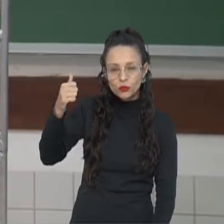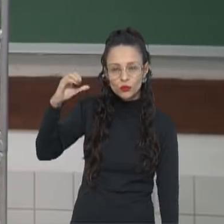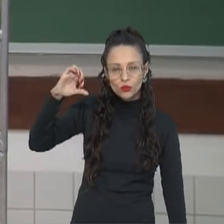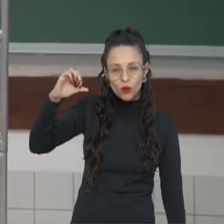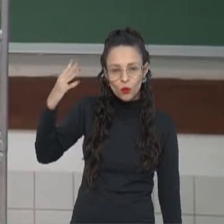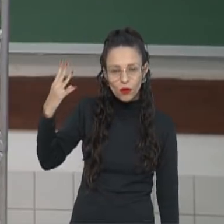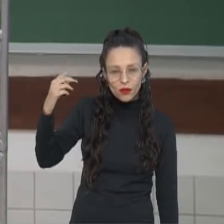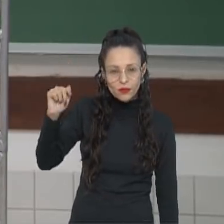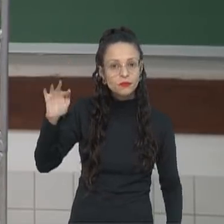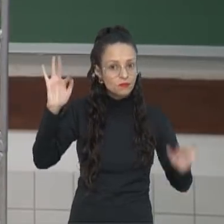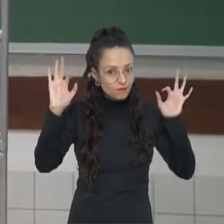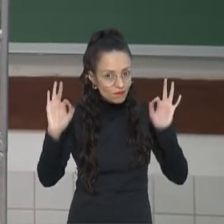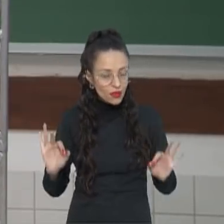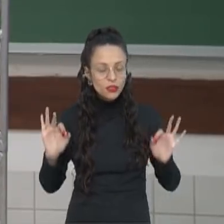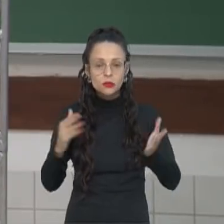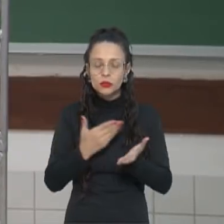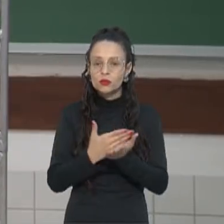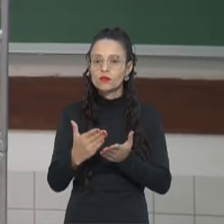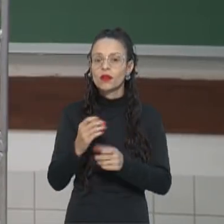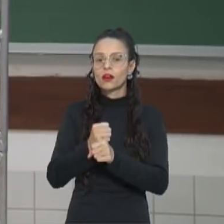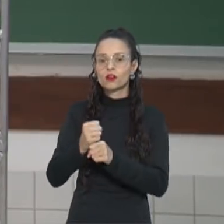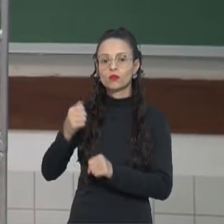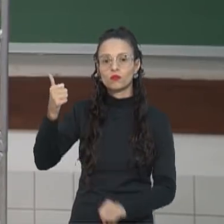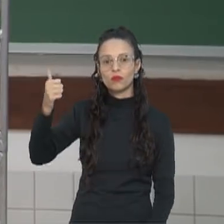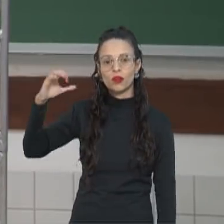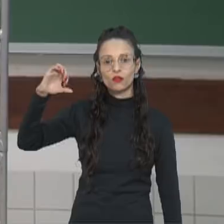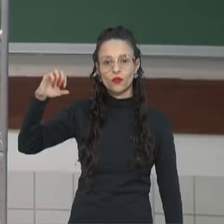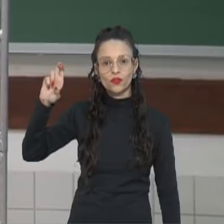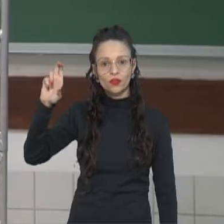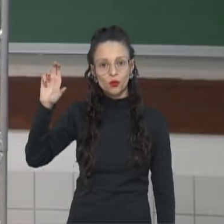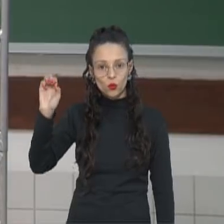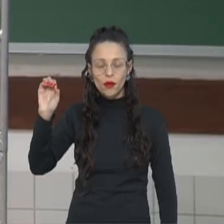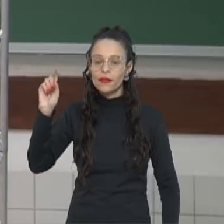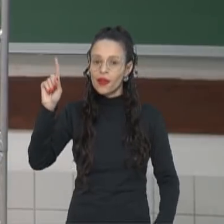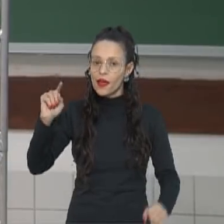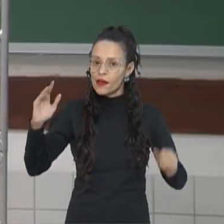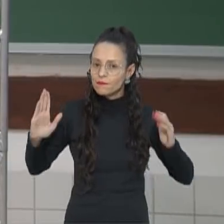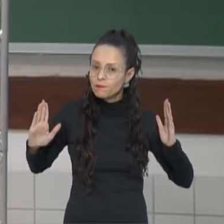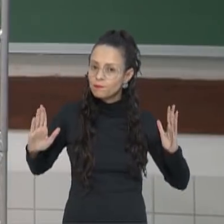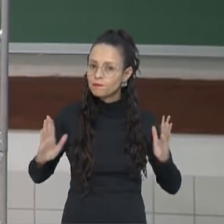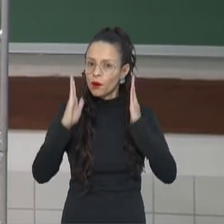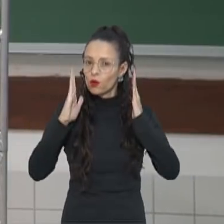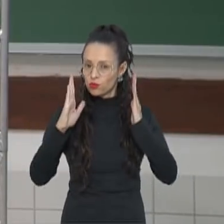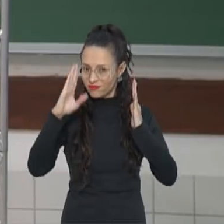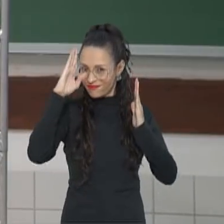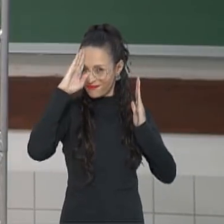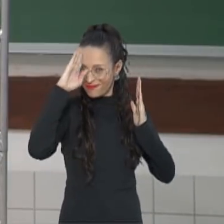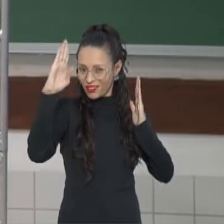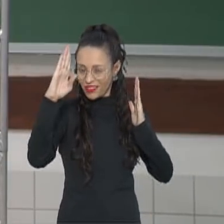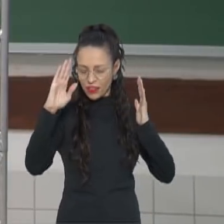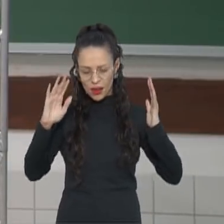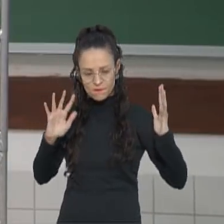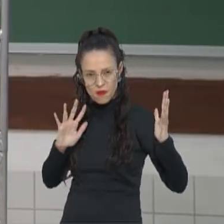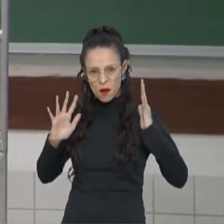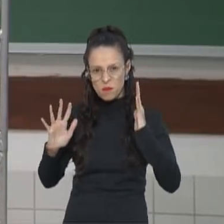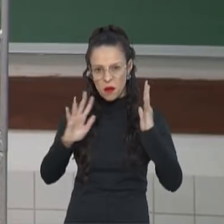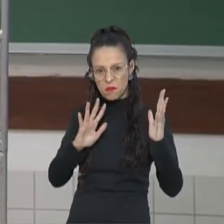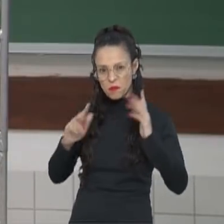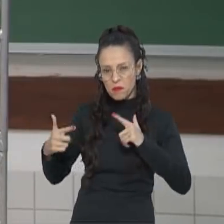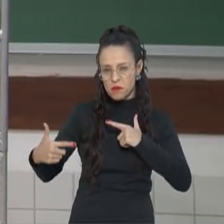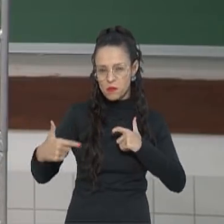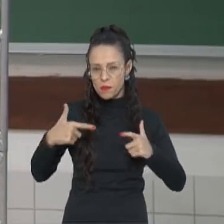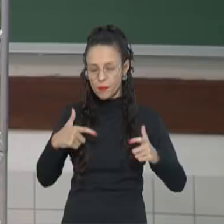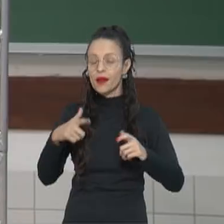realmente, acontecendo. Em 1950 foi o primeiro enfrentamento militar entre os lados da Guerra Fria,